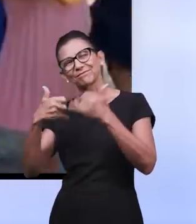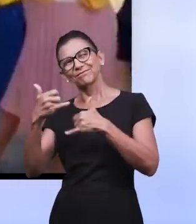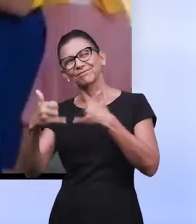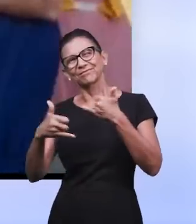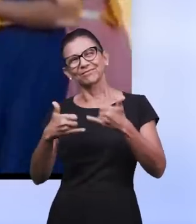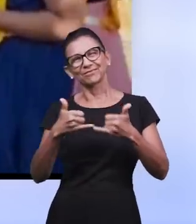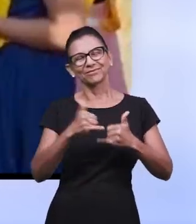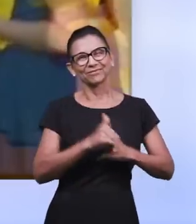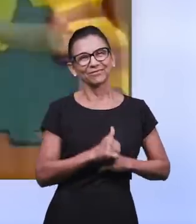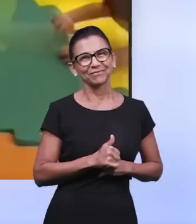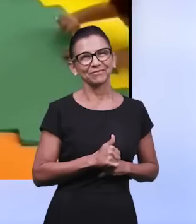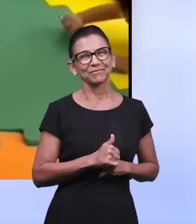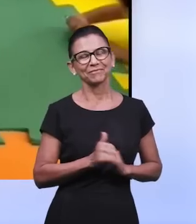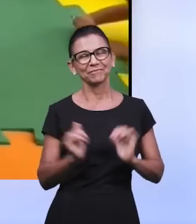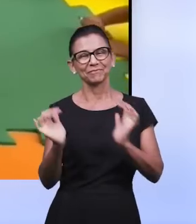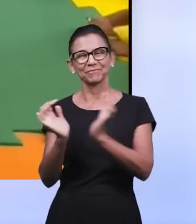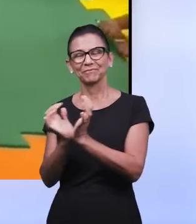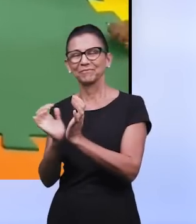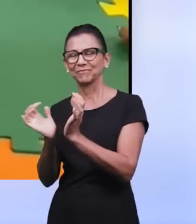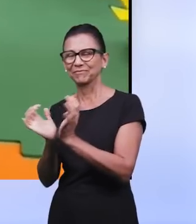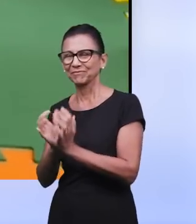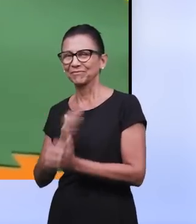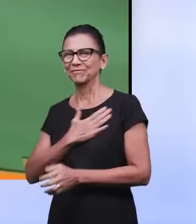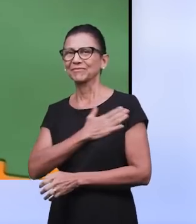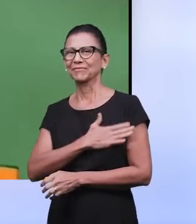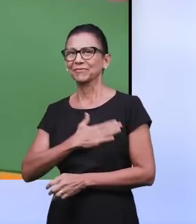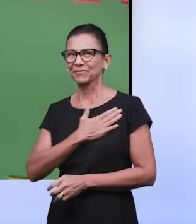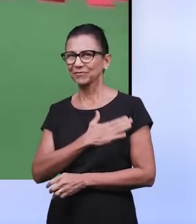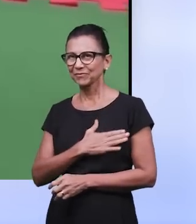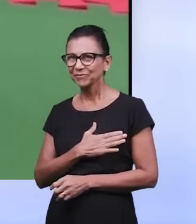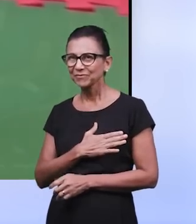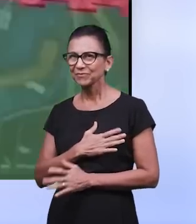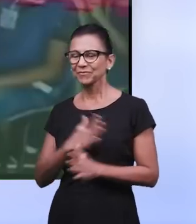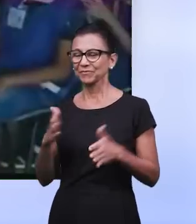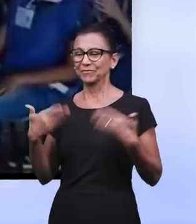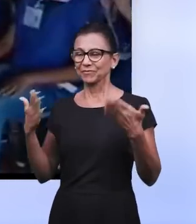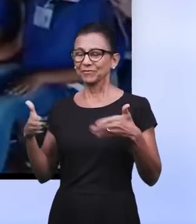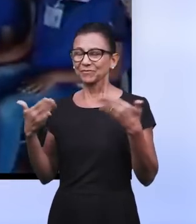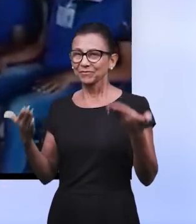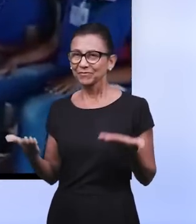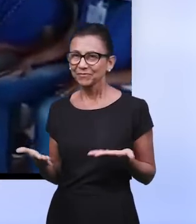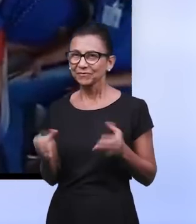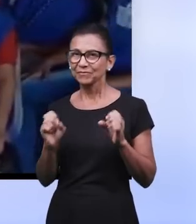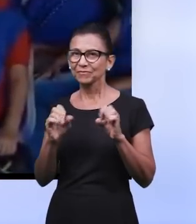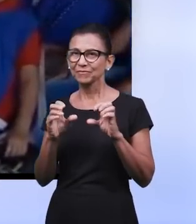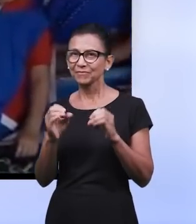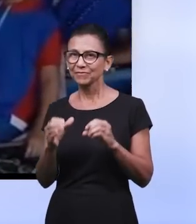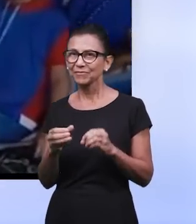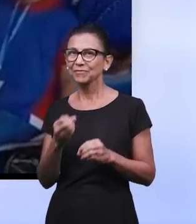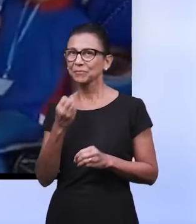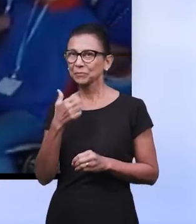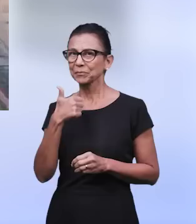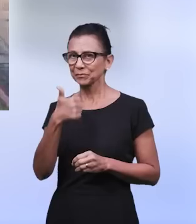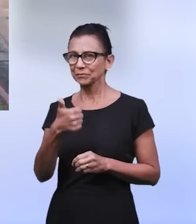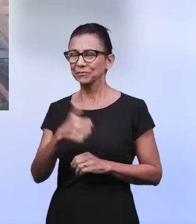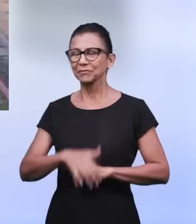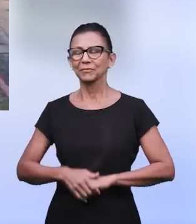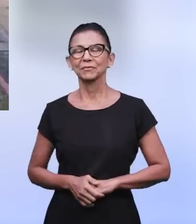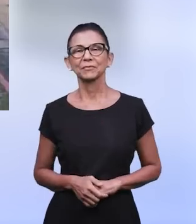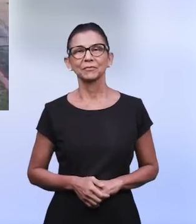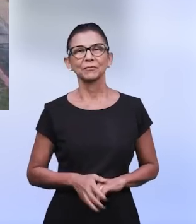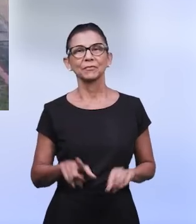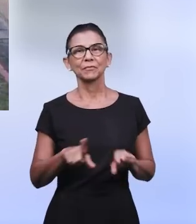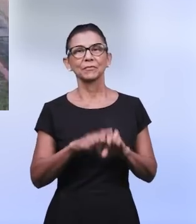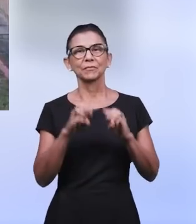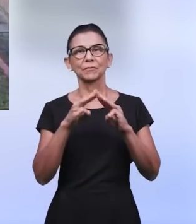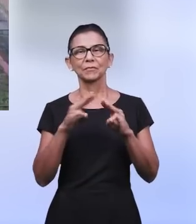para despertar ainda mais a atenção das classes e permitir que o ensino seja leve e divertido. Que bênção, não é? Ainda no Manaim,